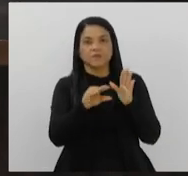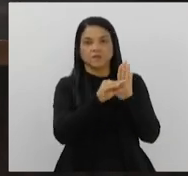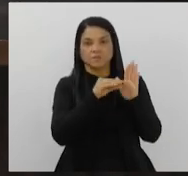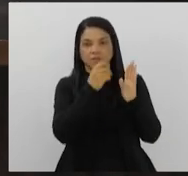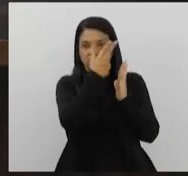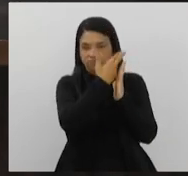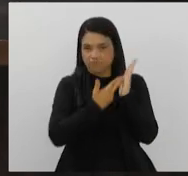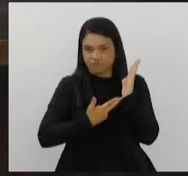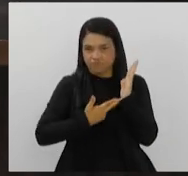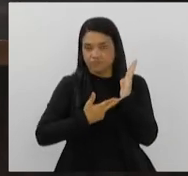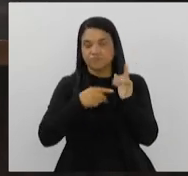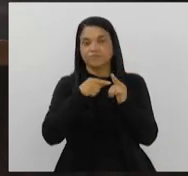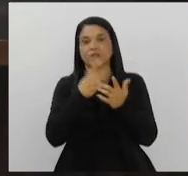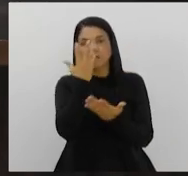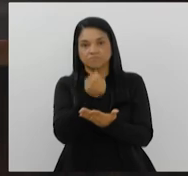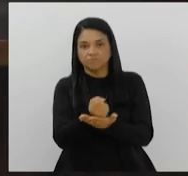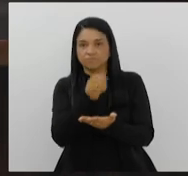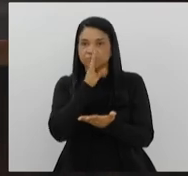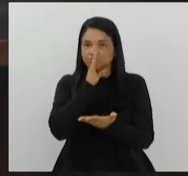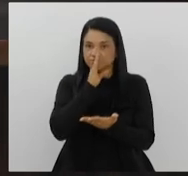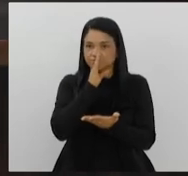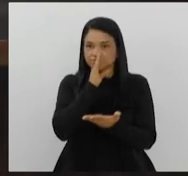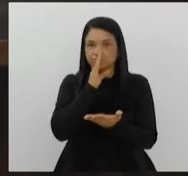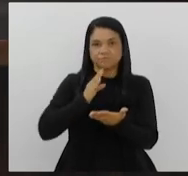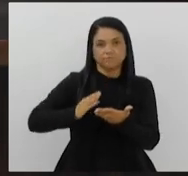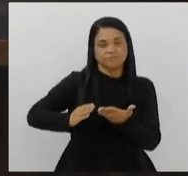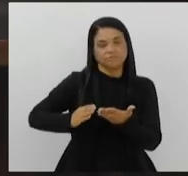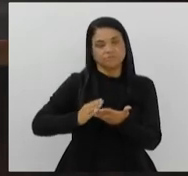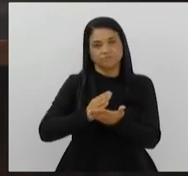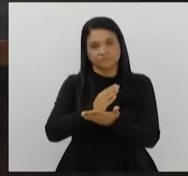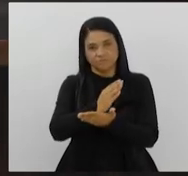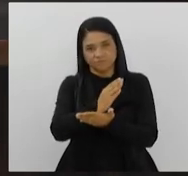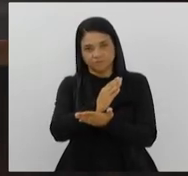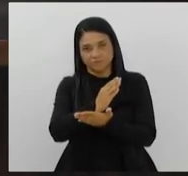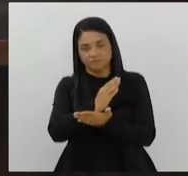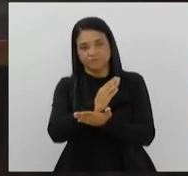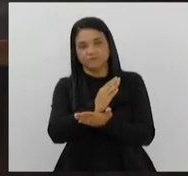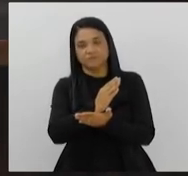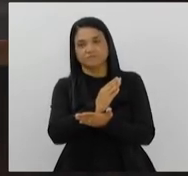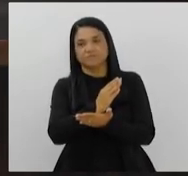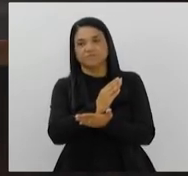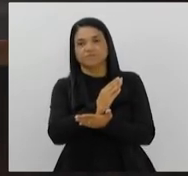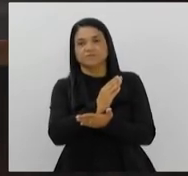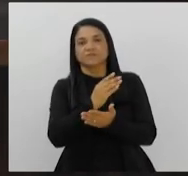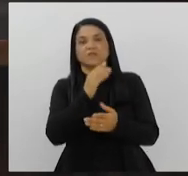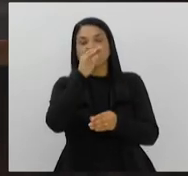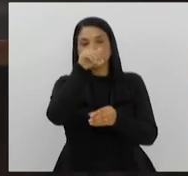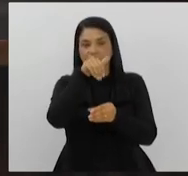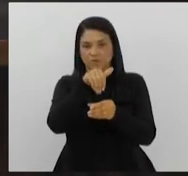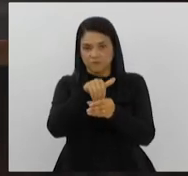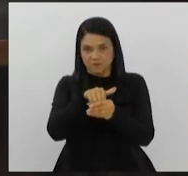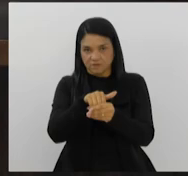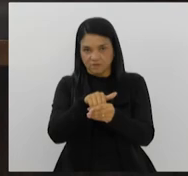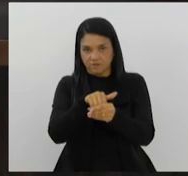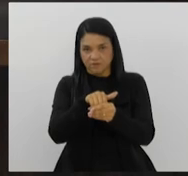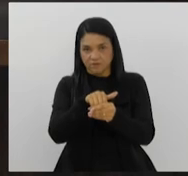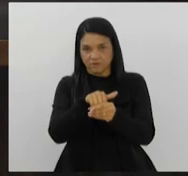redação. Senhores que aprovam, permaneçam como estão, aprovado. Em votação,